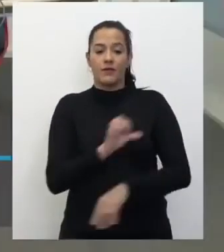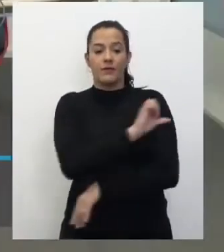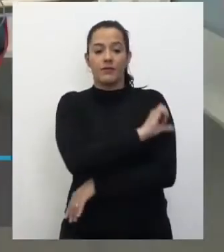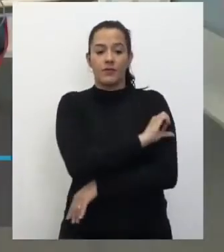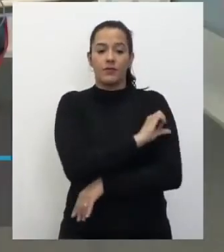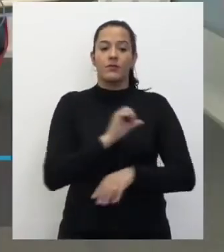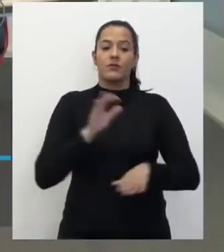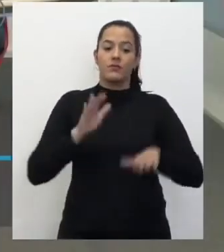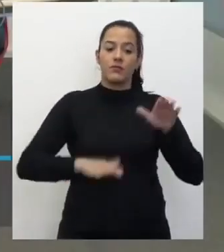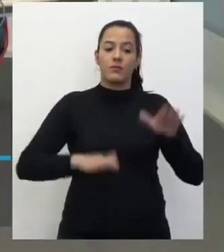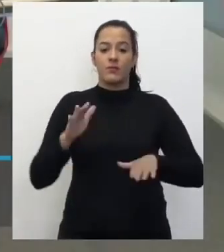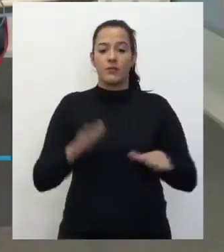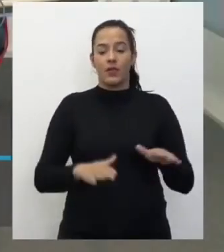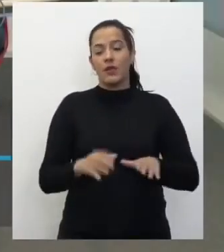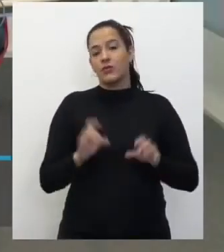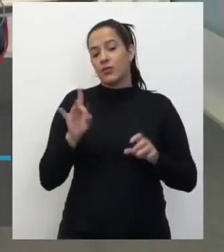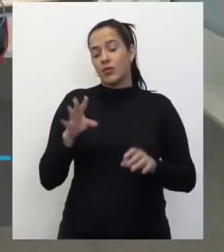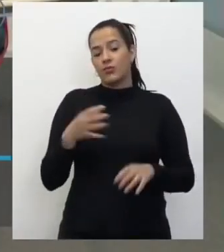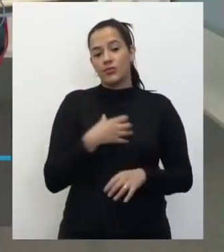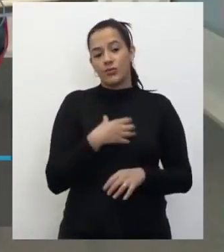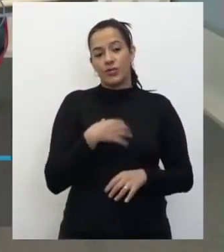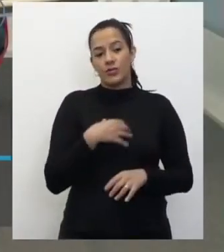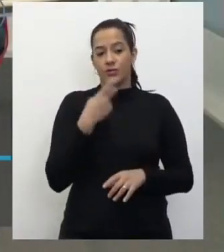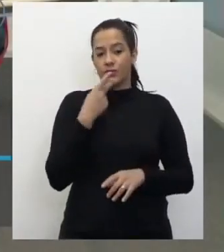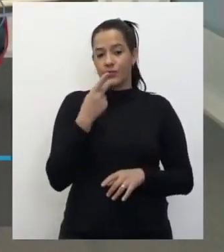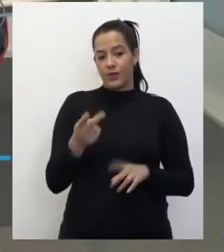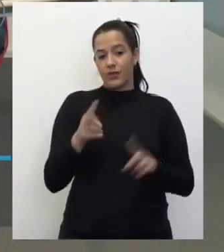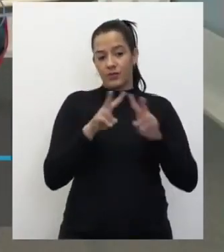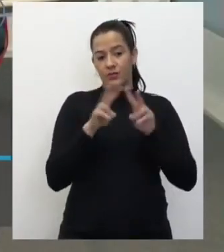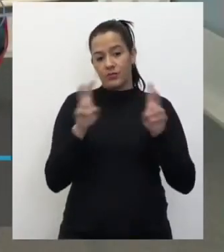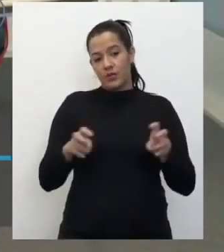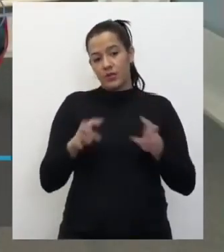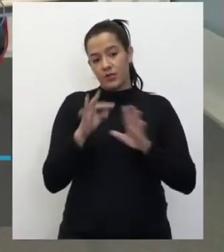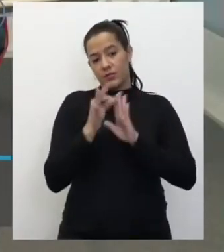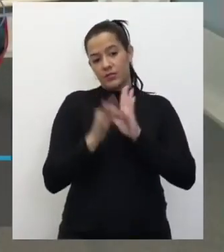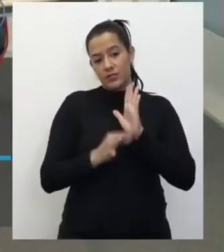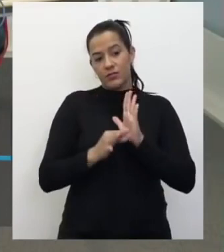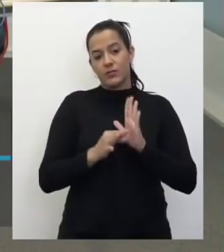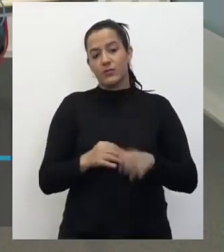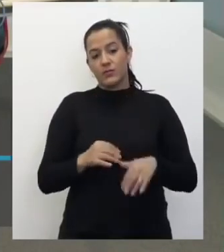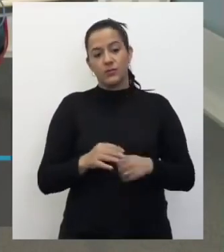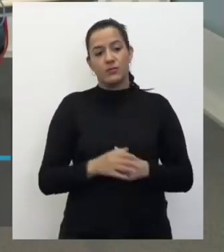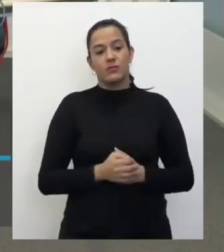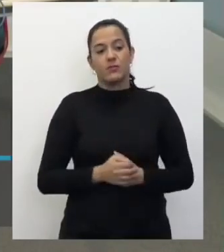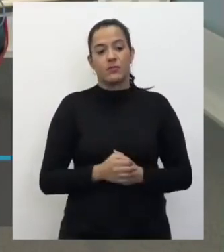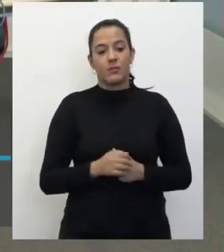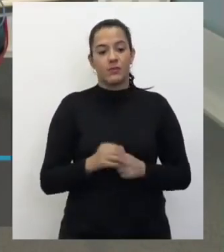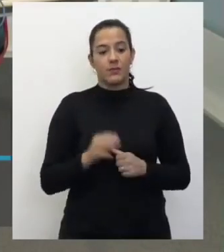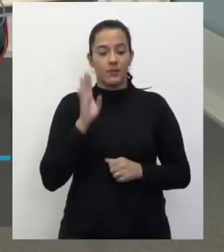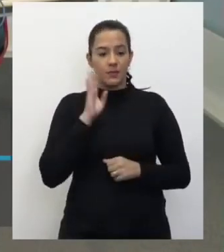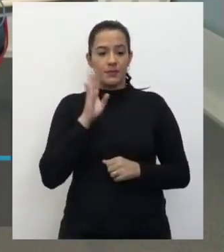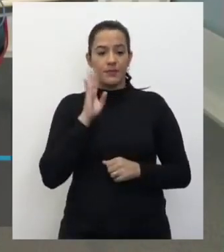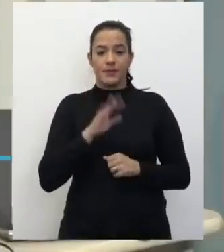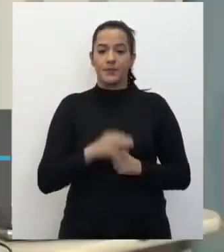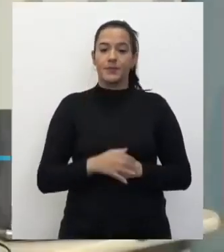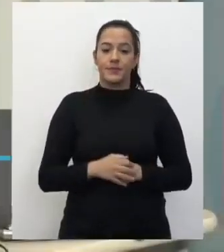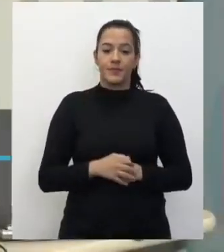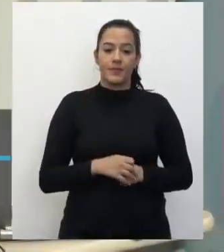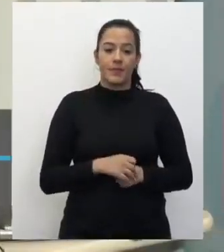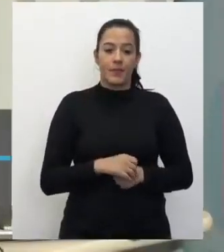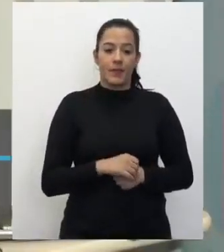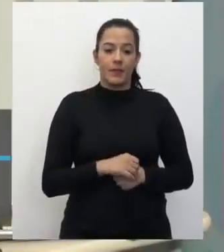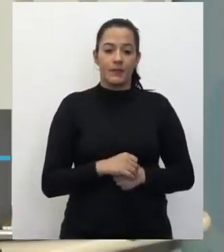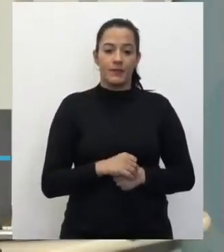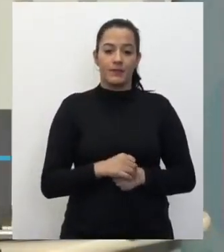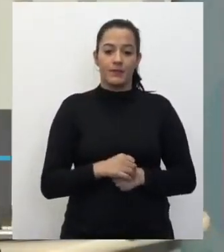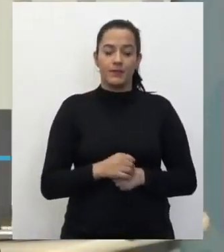muda, às vezes, é a abordagem. Exatamente, o texto, né, trabalhado, mas é muito legal. Olha, enquanto a Dani tá vendo aí, eu já vou fazer